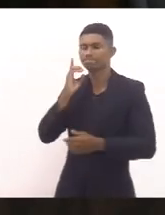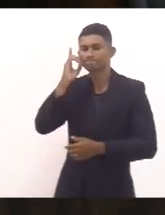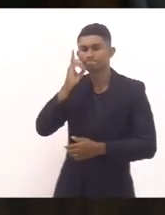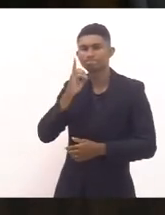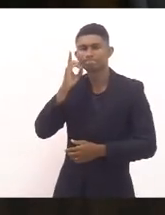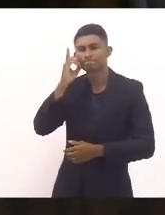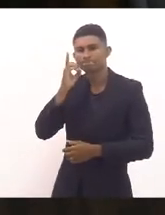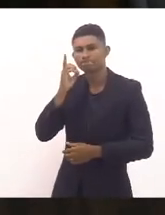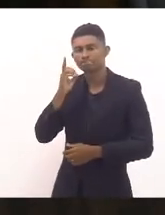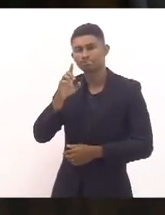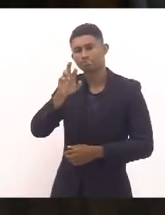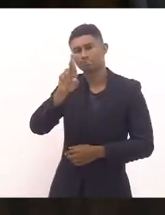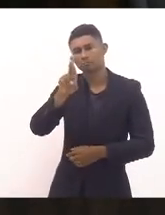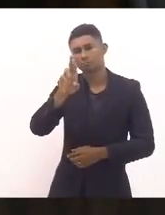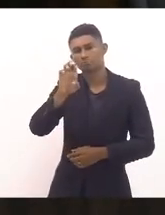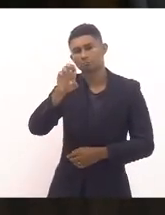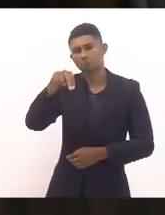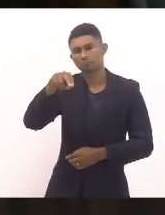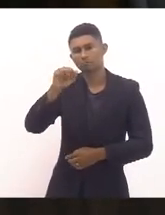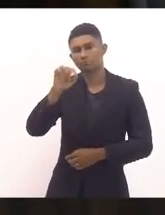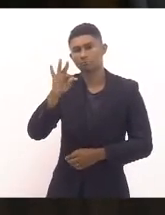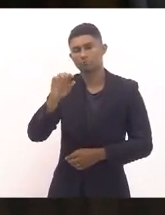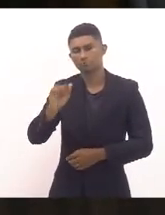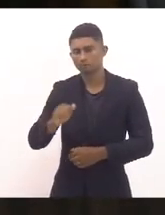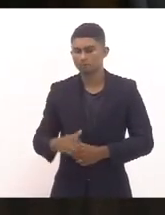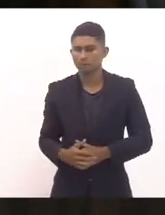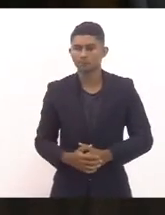deputada Renata Souza.